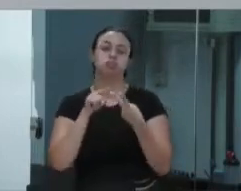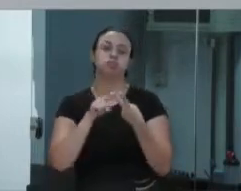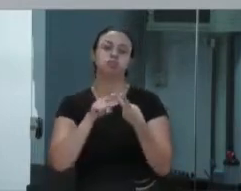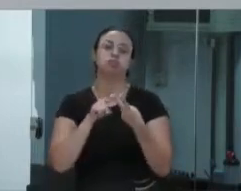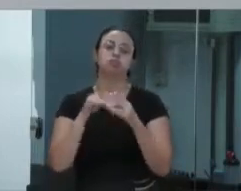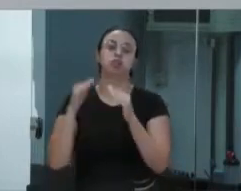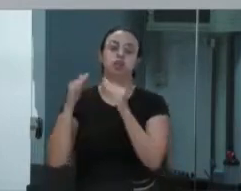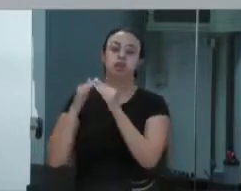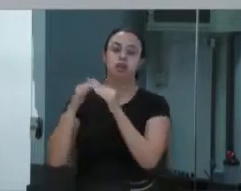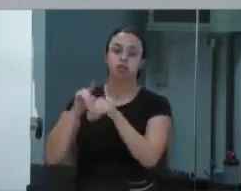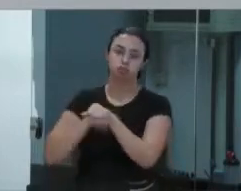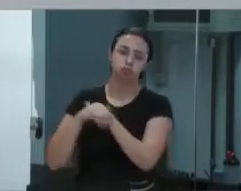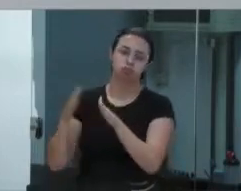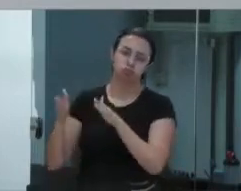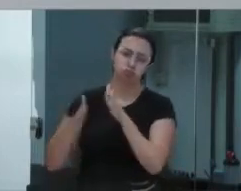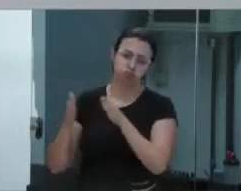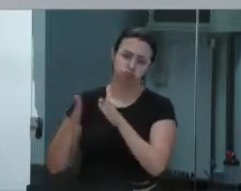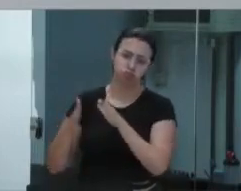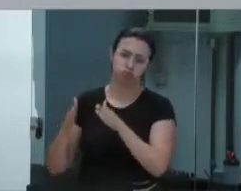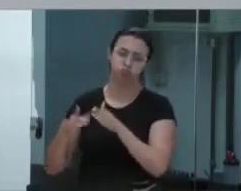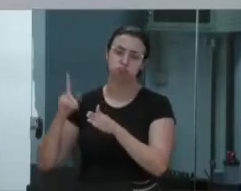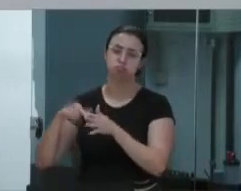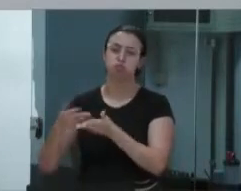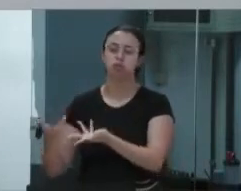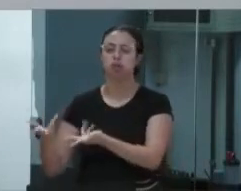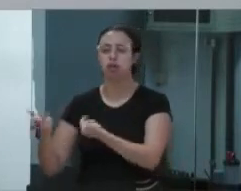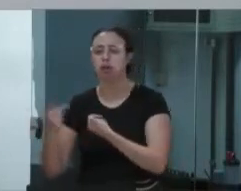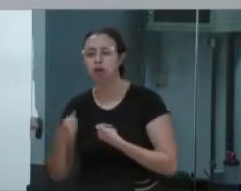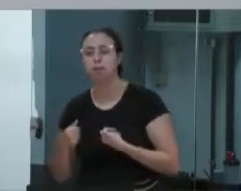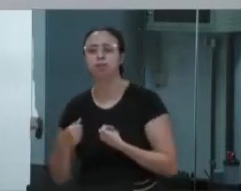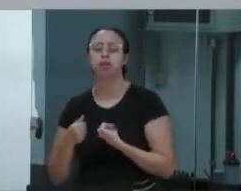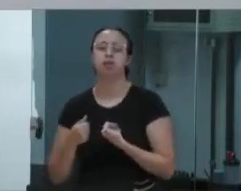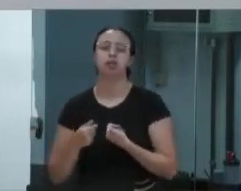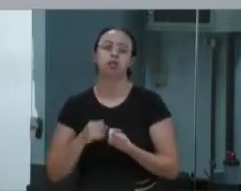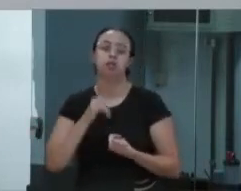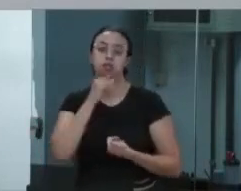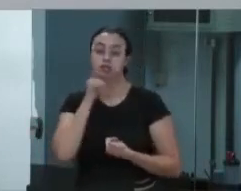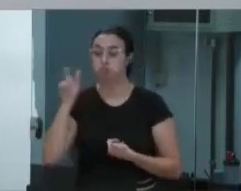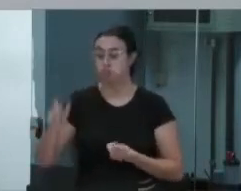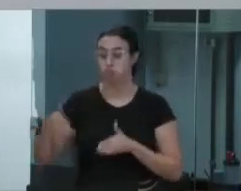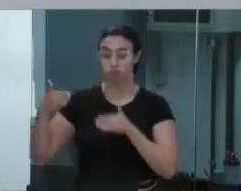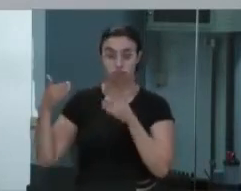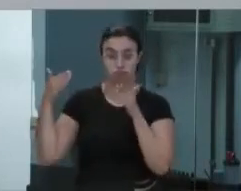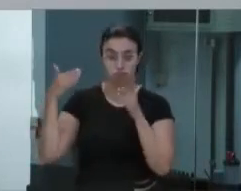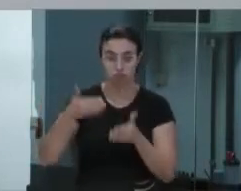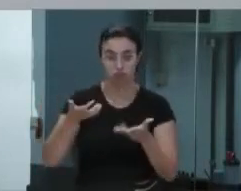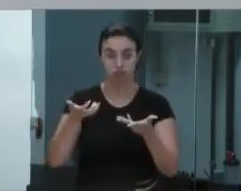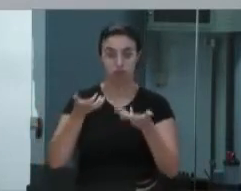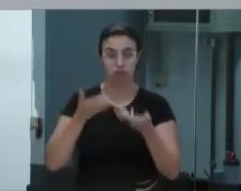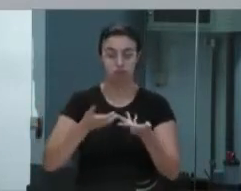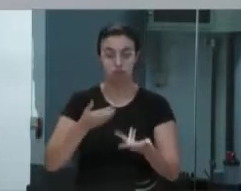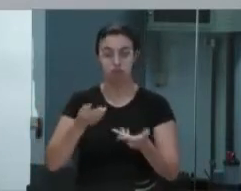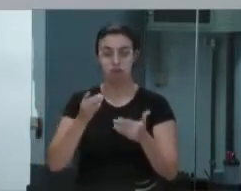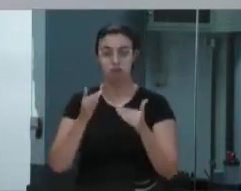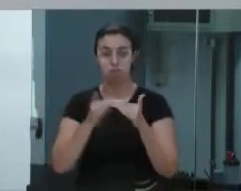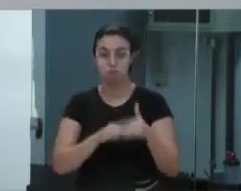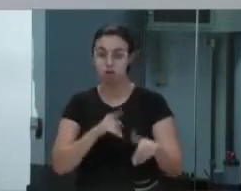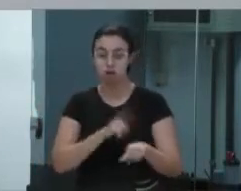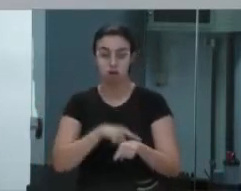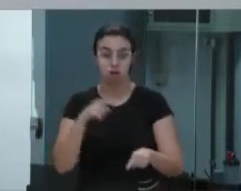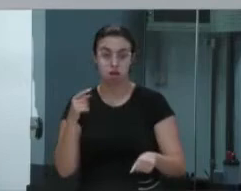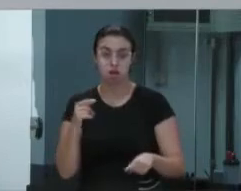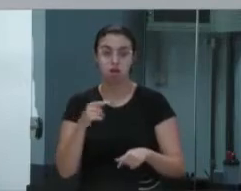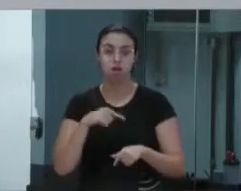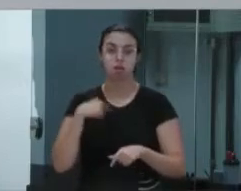serviço de casa de passagem, que é um acolhimento transitório. Né, aquele sujeito que chega, ele quer um acolhimento imediato, né, até a gente